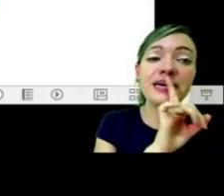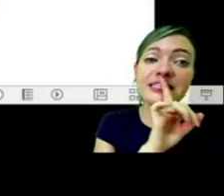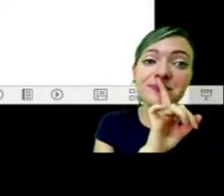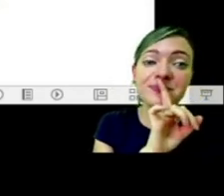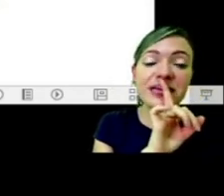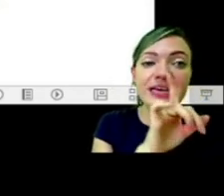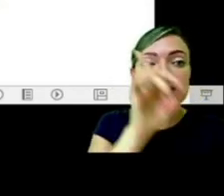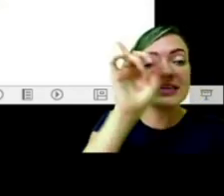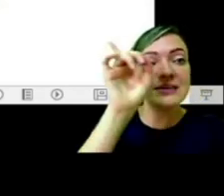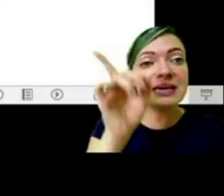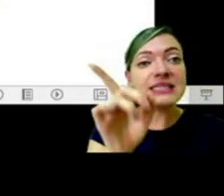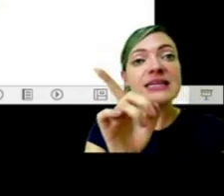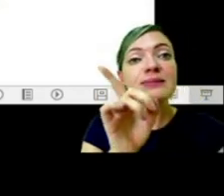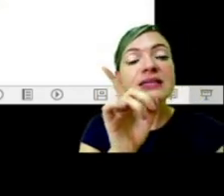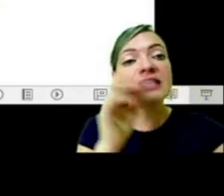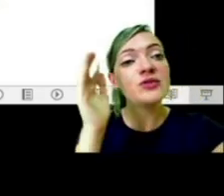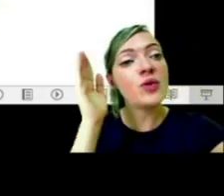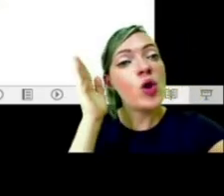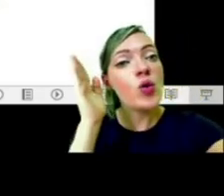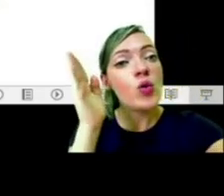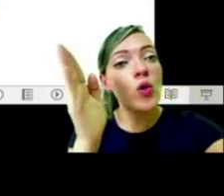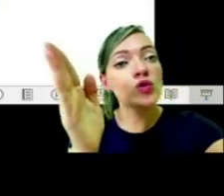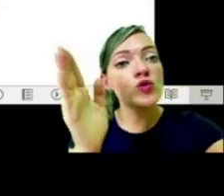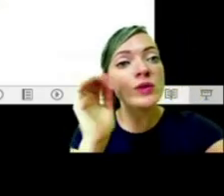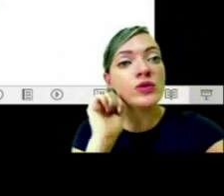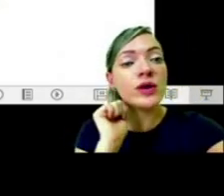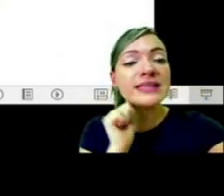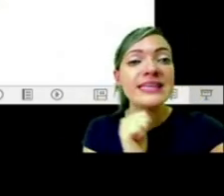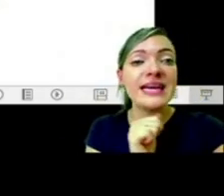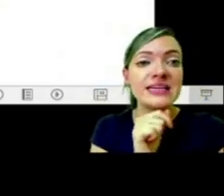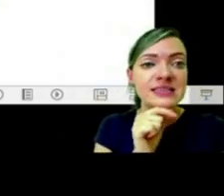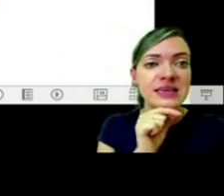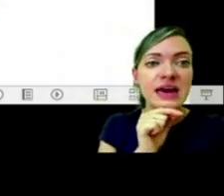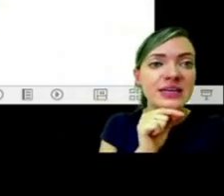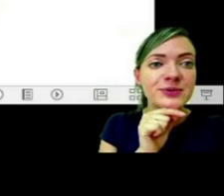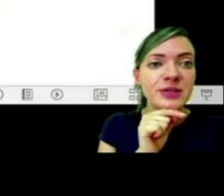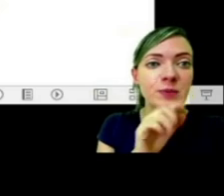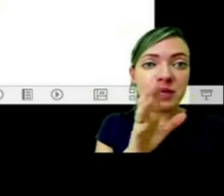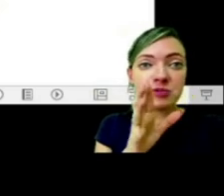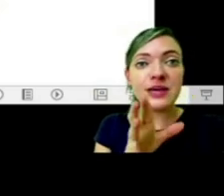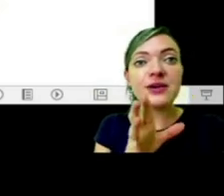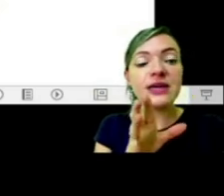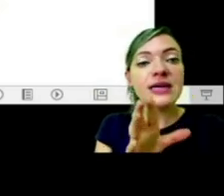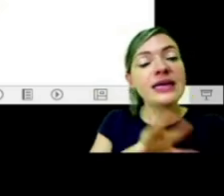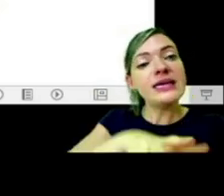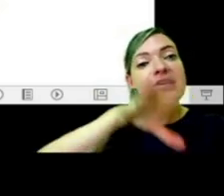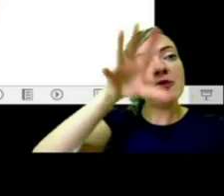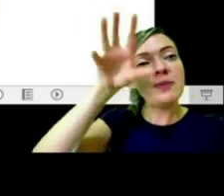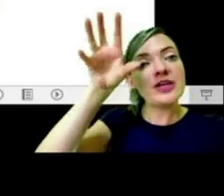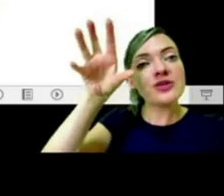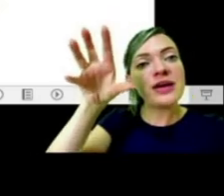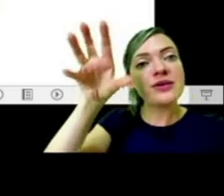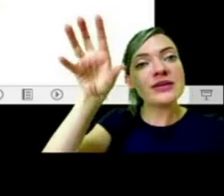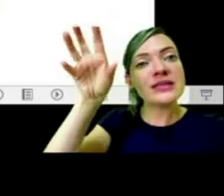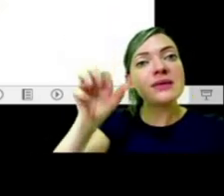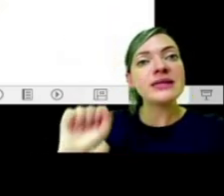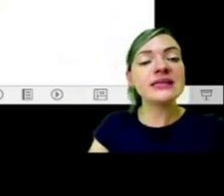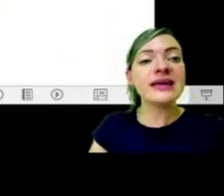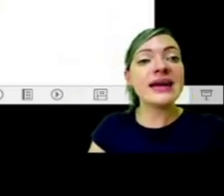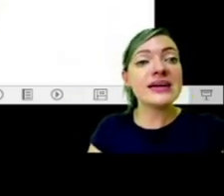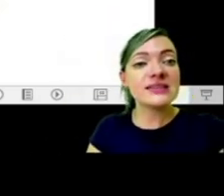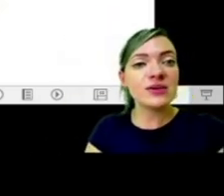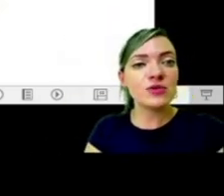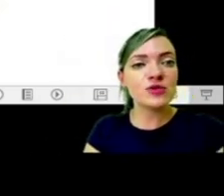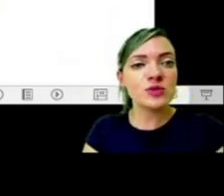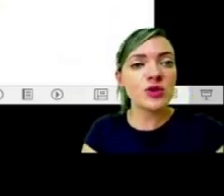secundário, lambari. Esse lambari está alimentando um consumidor terciário, que é um peixe maior, e o peixe maior está